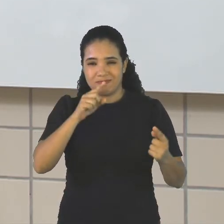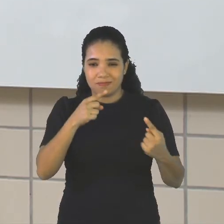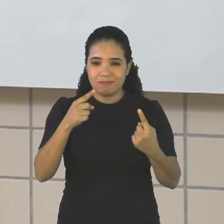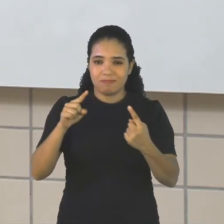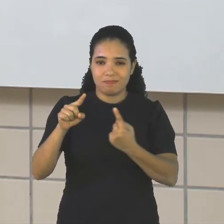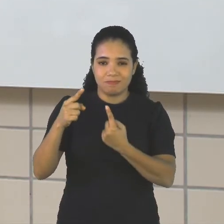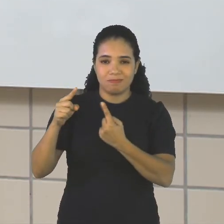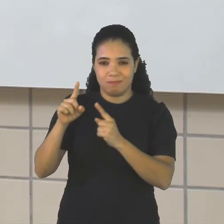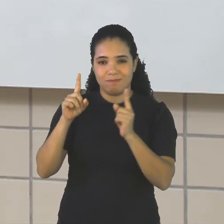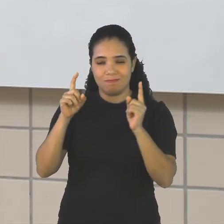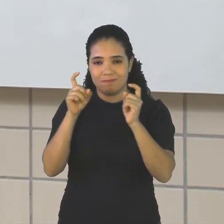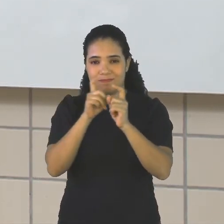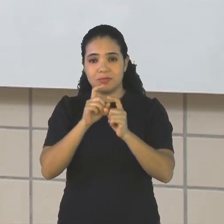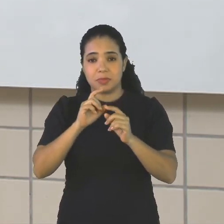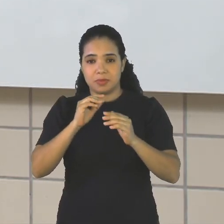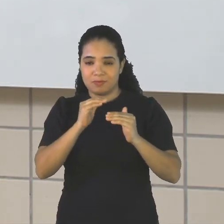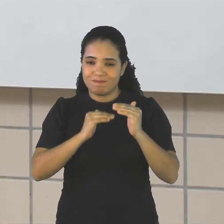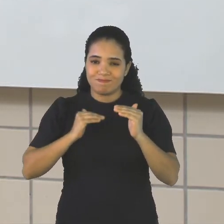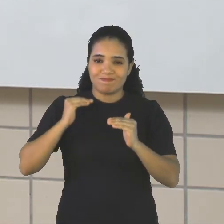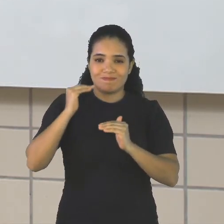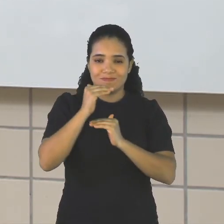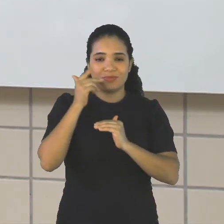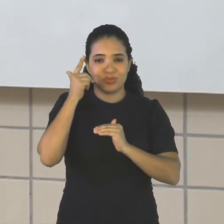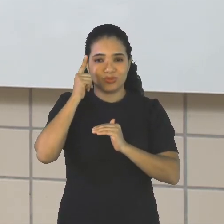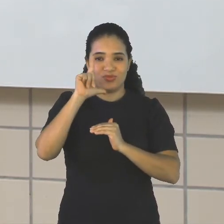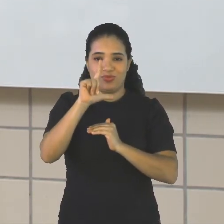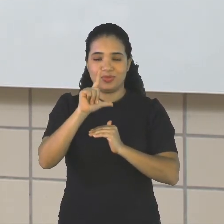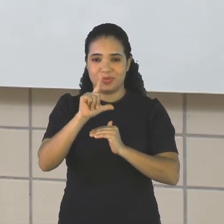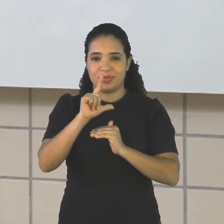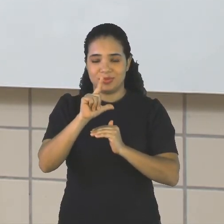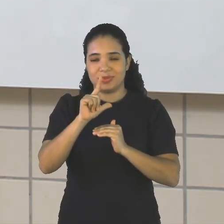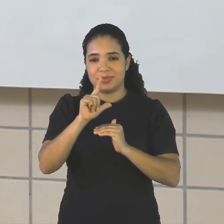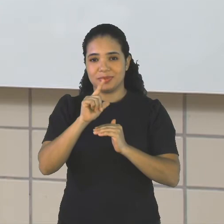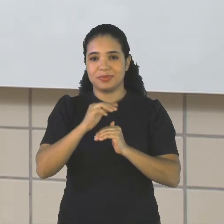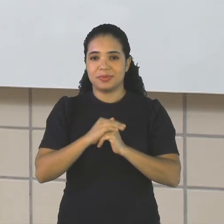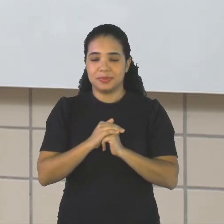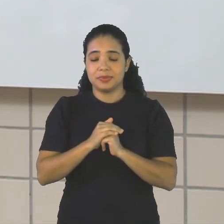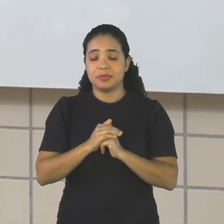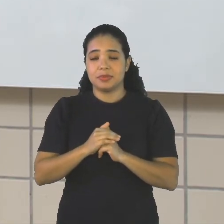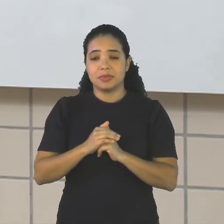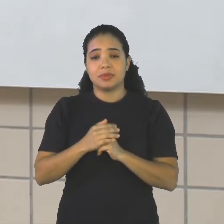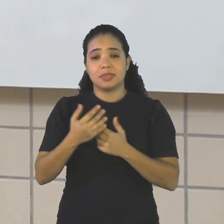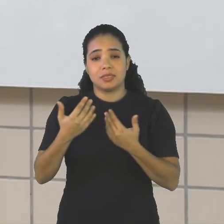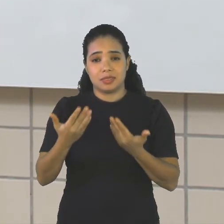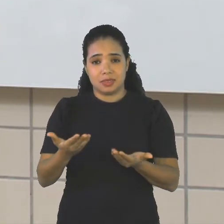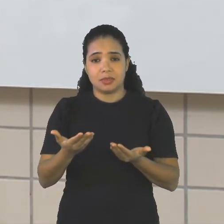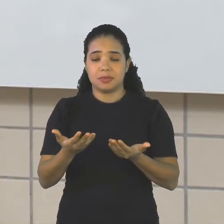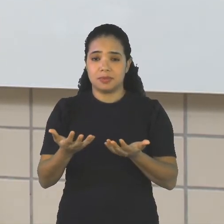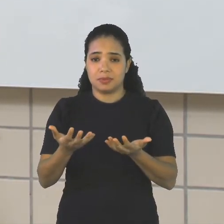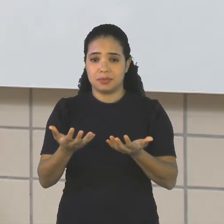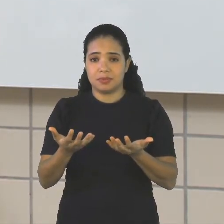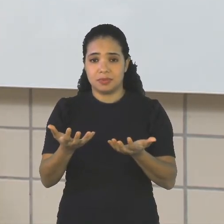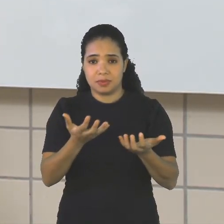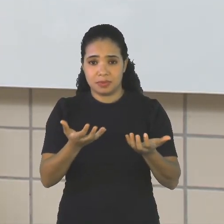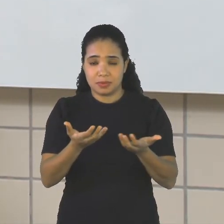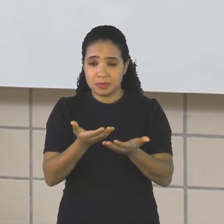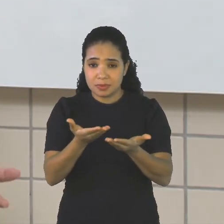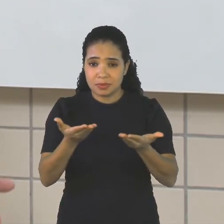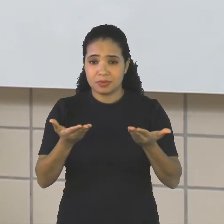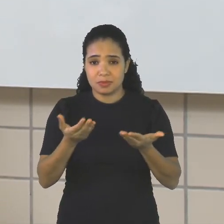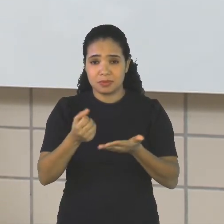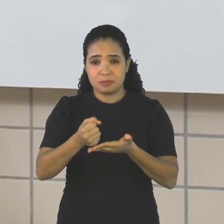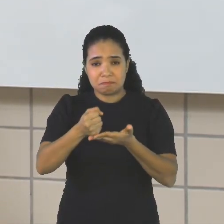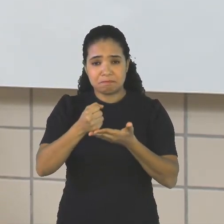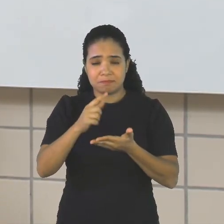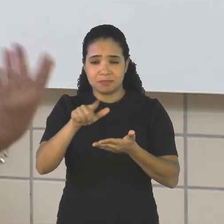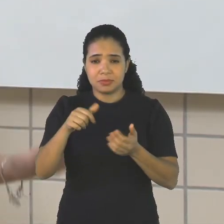viveu, a gente conseguiu superá-los. E eu conto com vocês para a gente estar finalizando esse ano com chave de